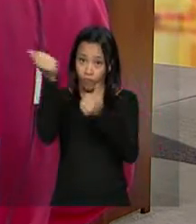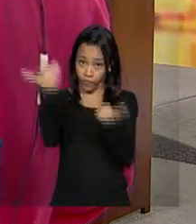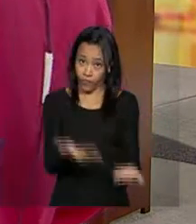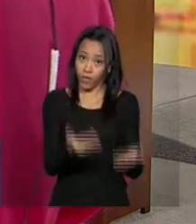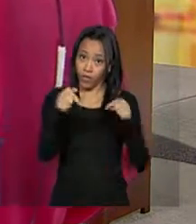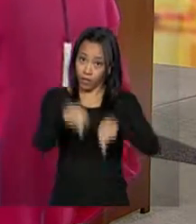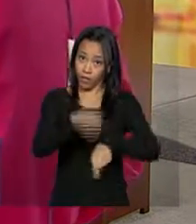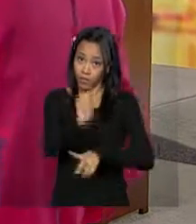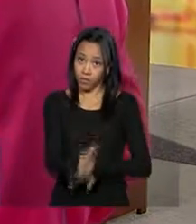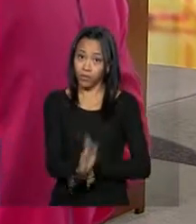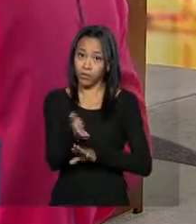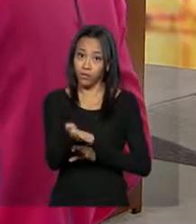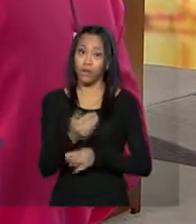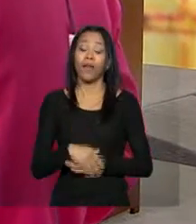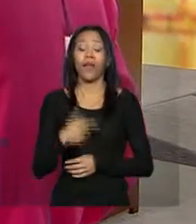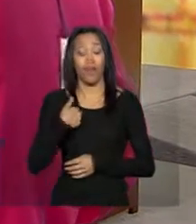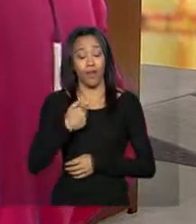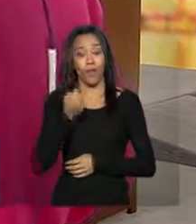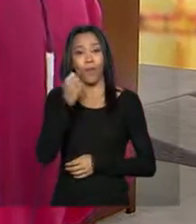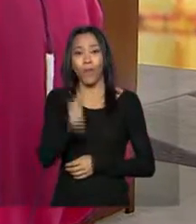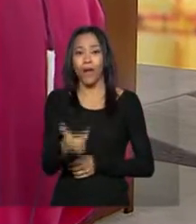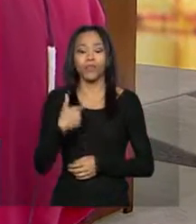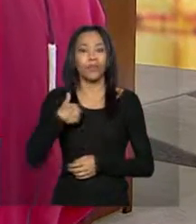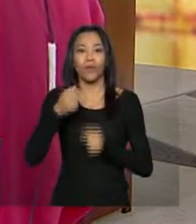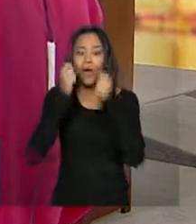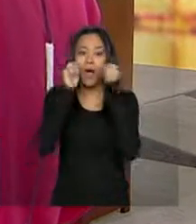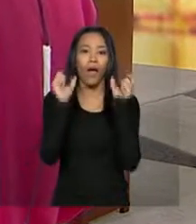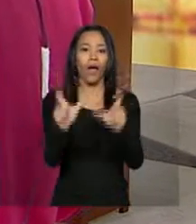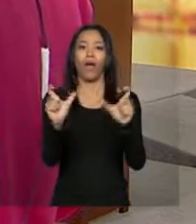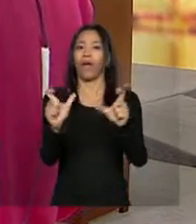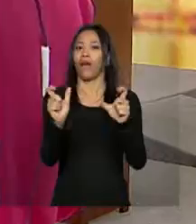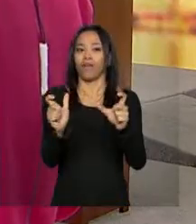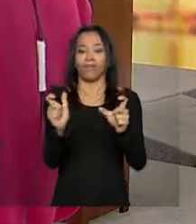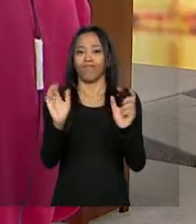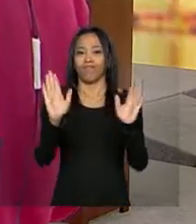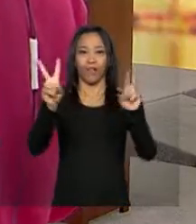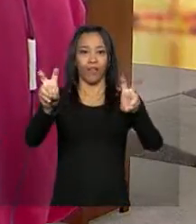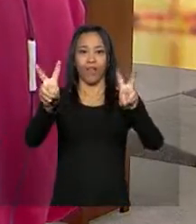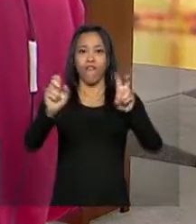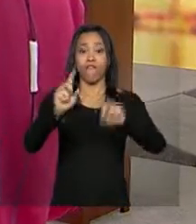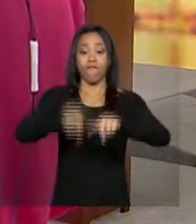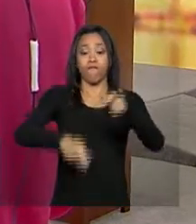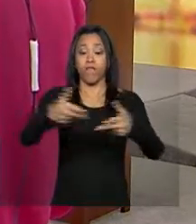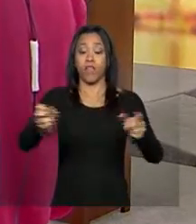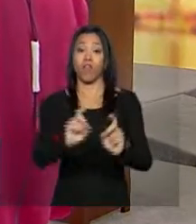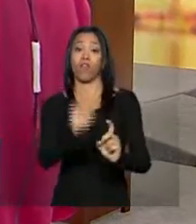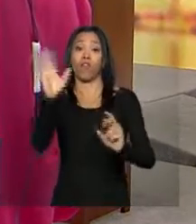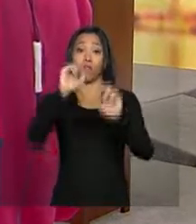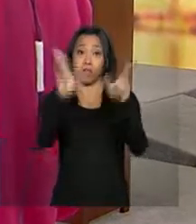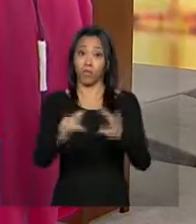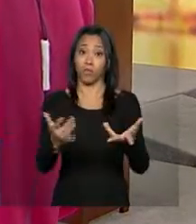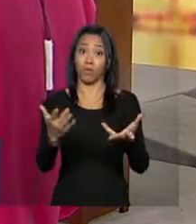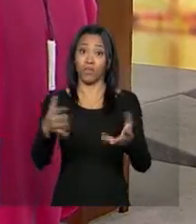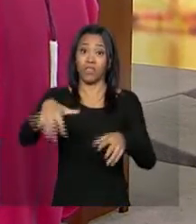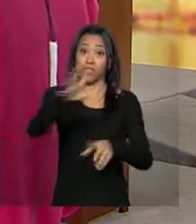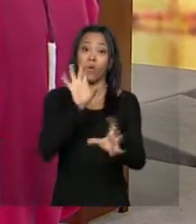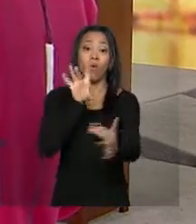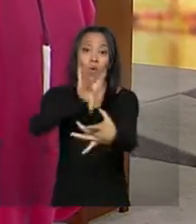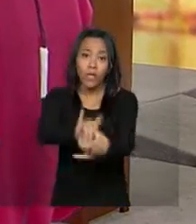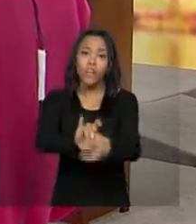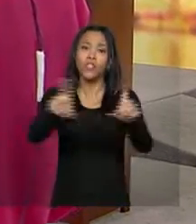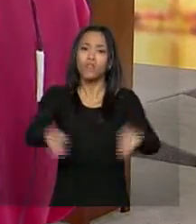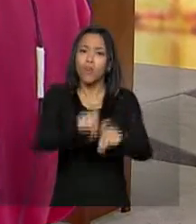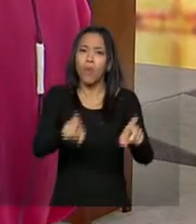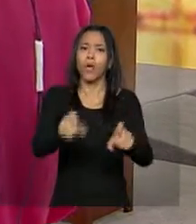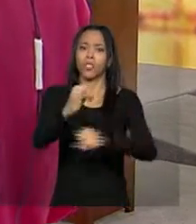Eu, particularmente, sou uma entusiasta do Portal de Comércio Exterior. Na era da eletrônica, no momento em que todos os operadores de